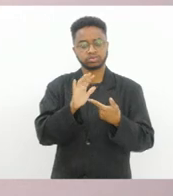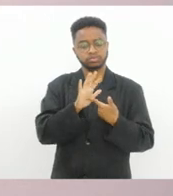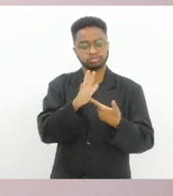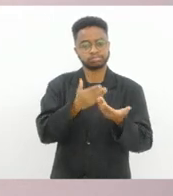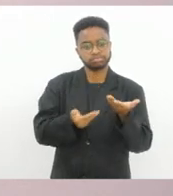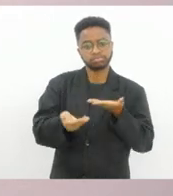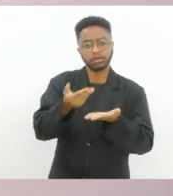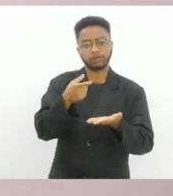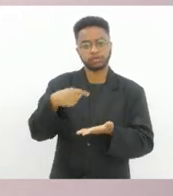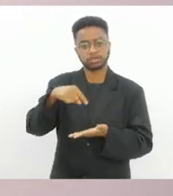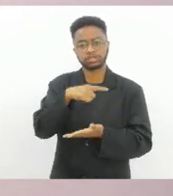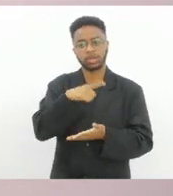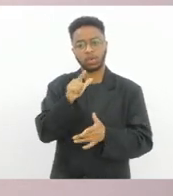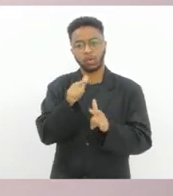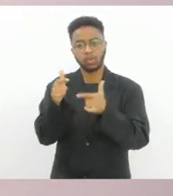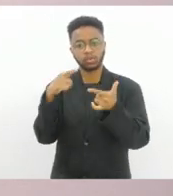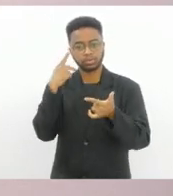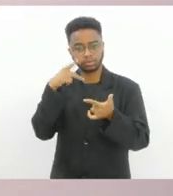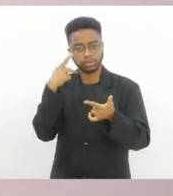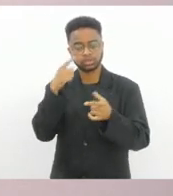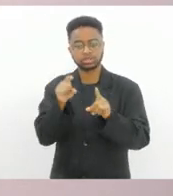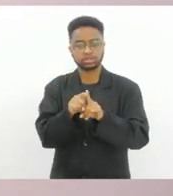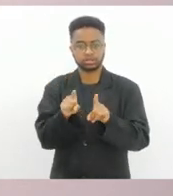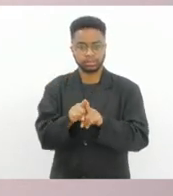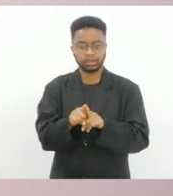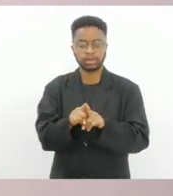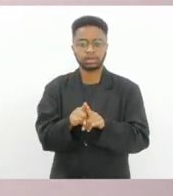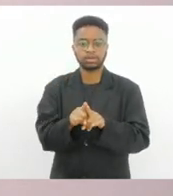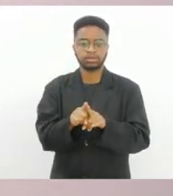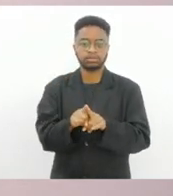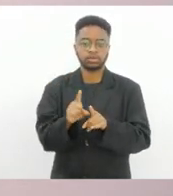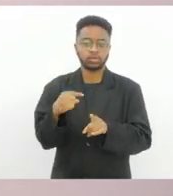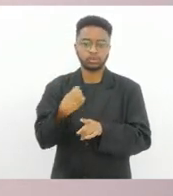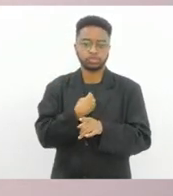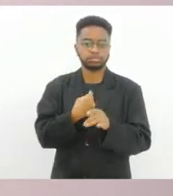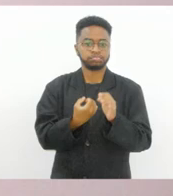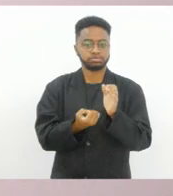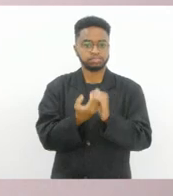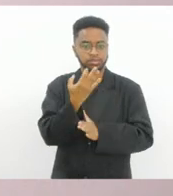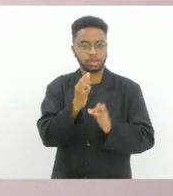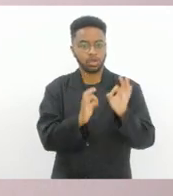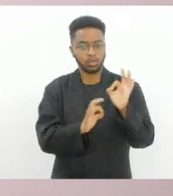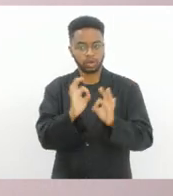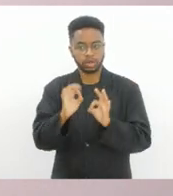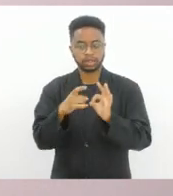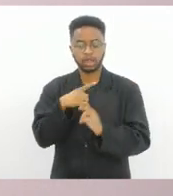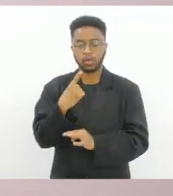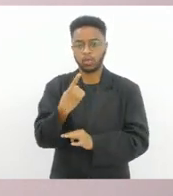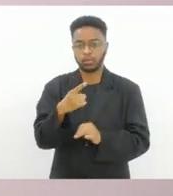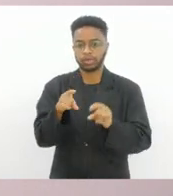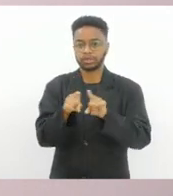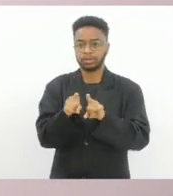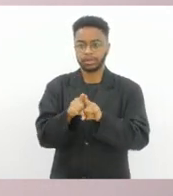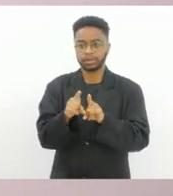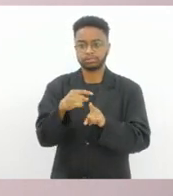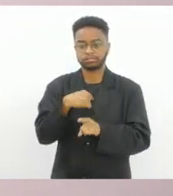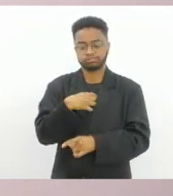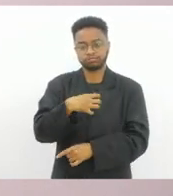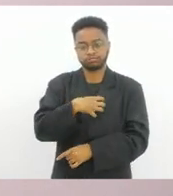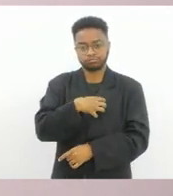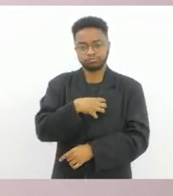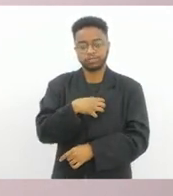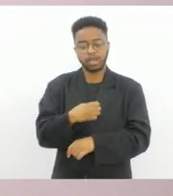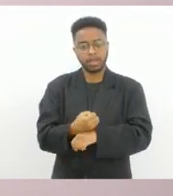além dessas políticas que eu menciono, diversas outras que a gente tem desenvolvido. Acho que tem uma em especial que me toca muito